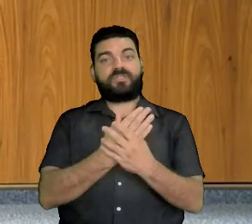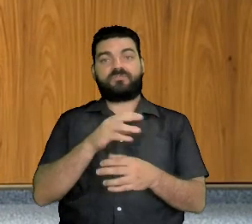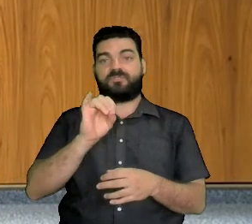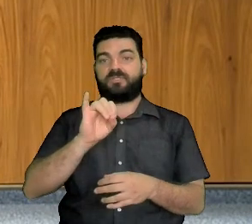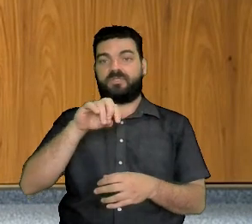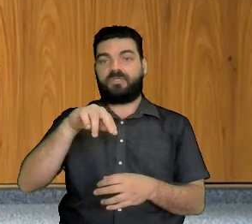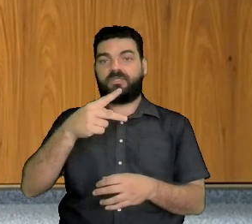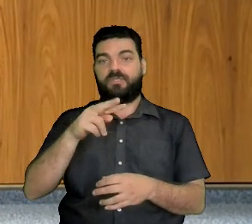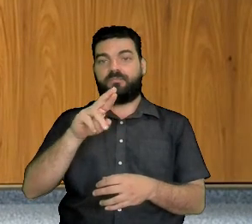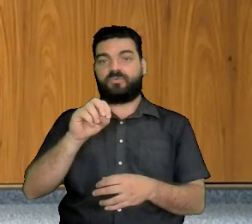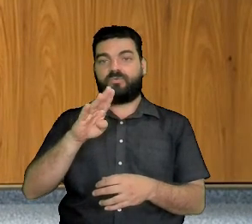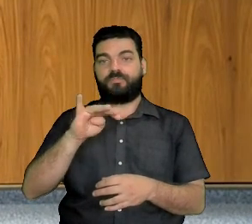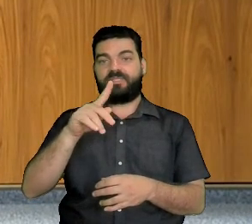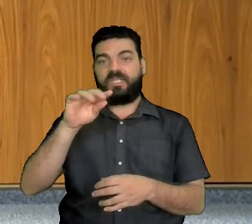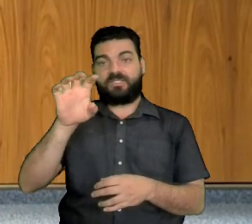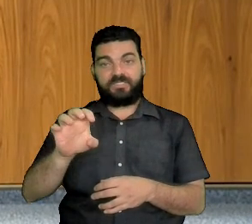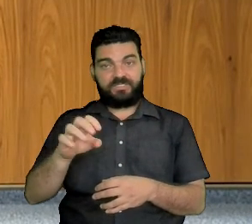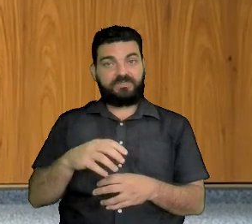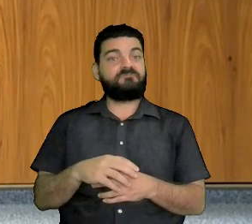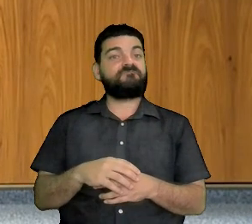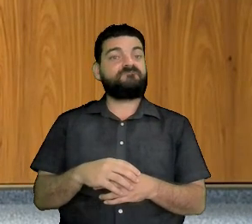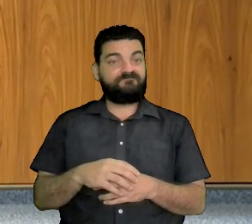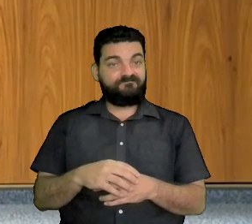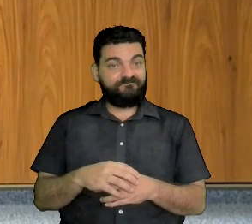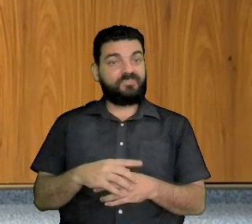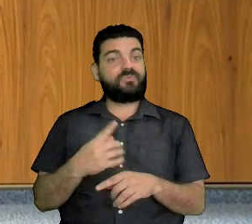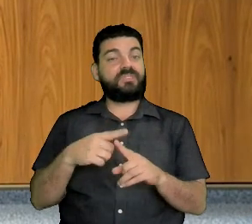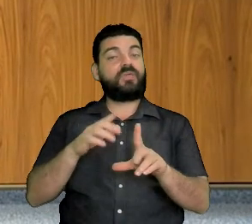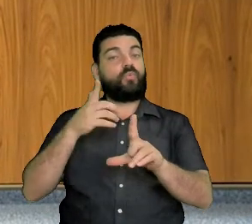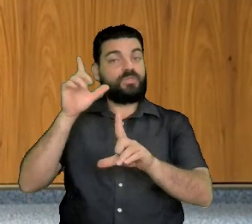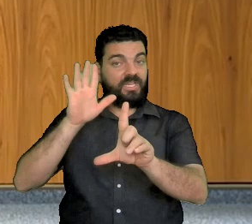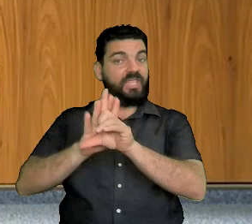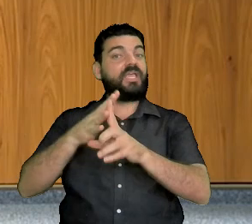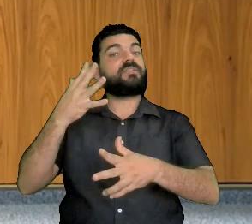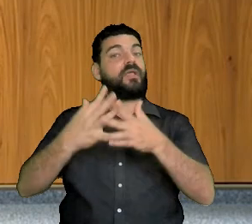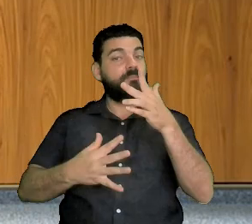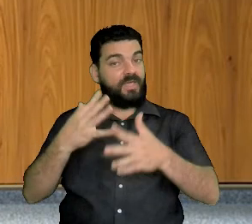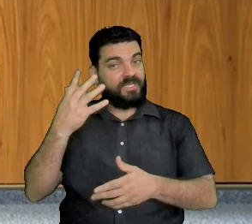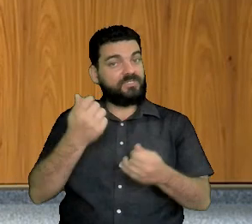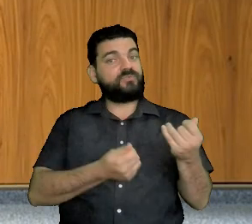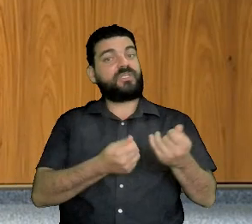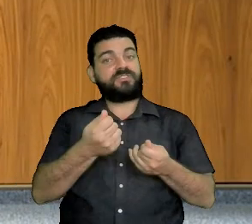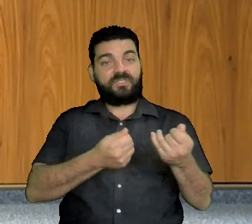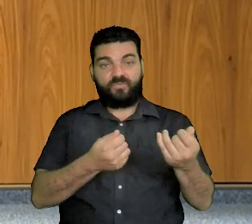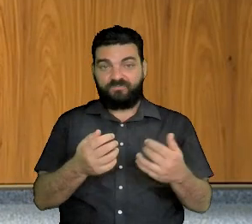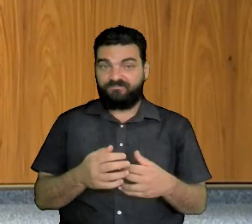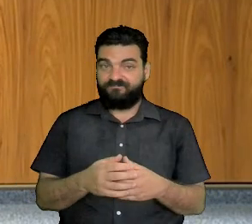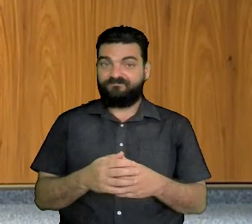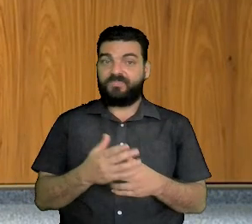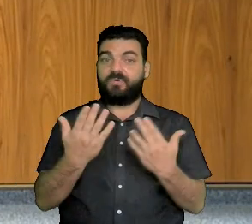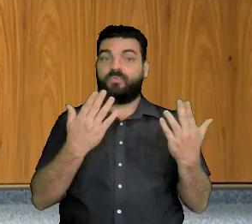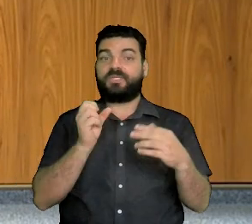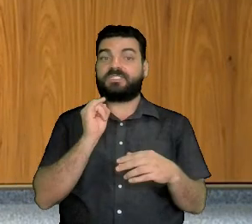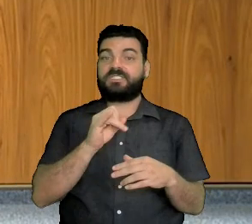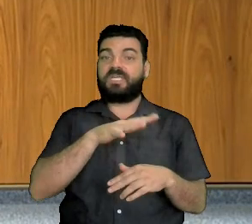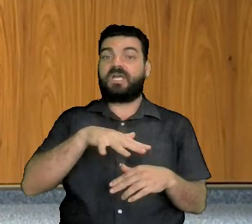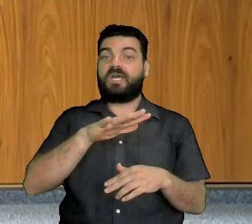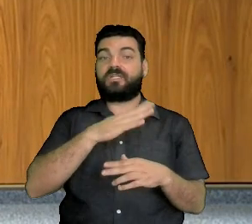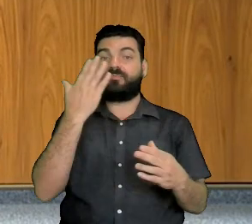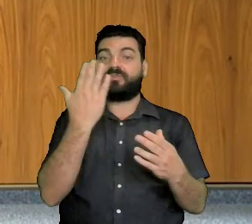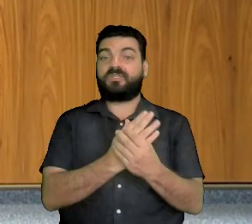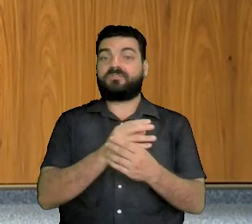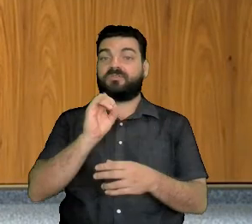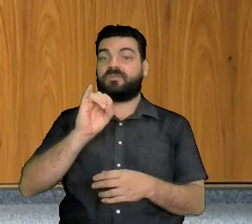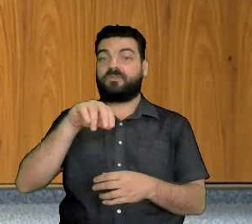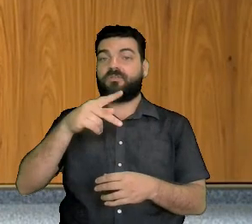temos a Lei 8429, que impede uma transação no que tange no âmbito de uma ação de